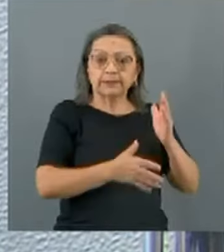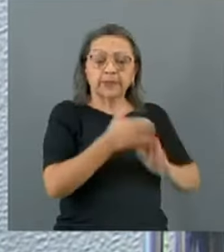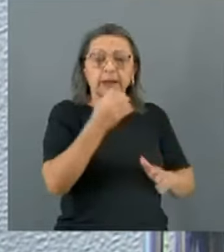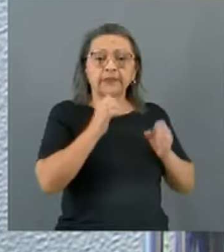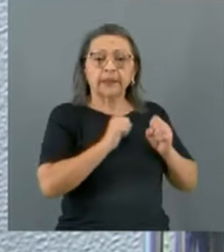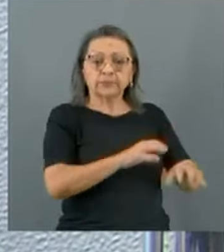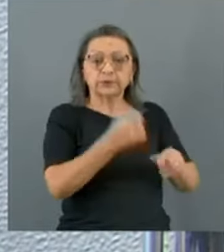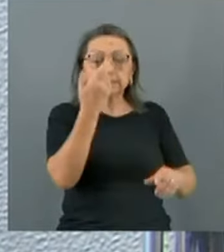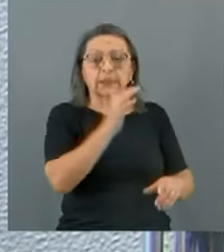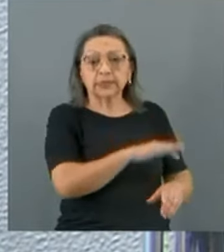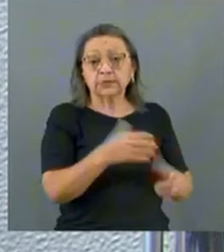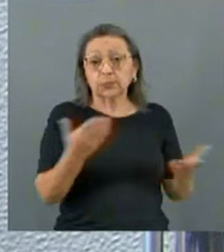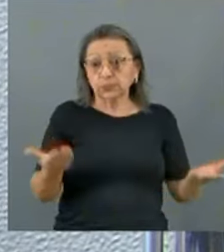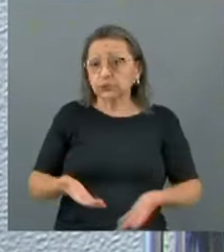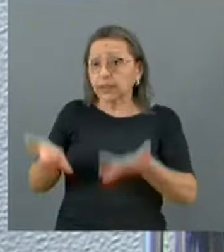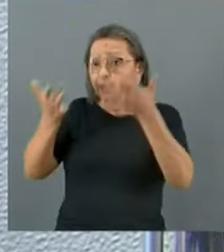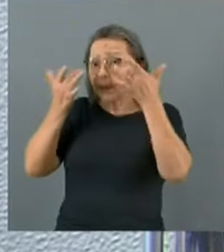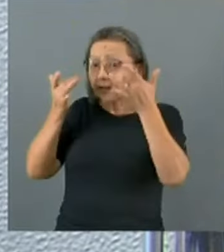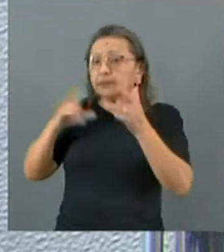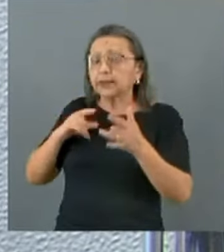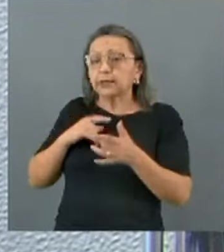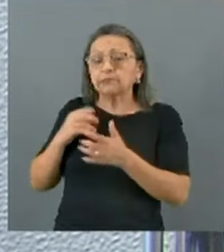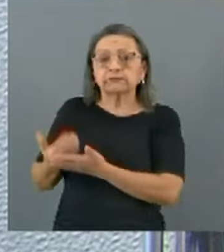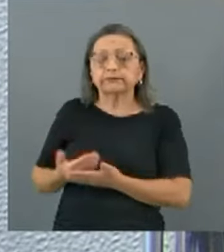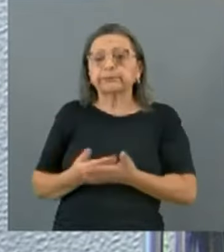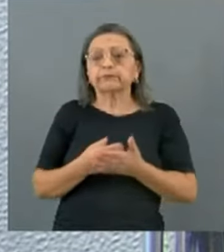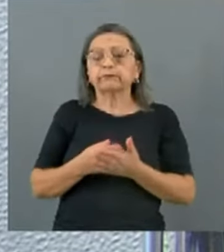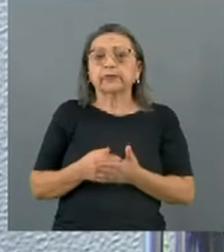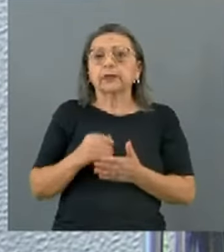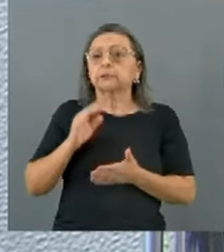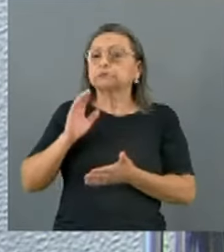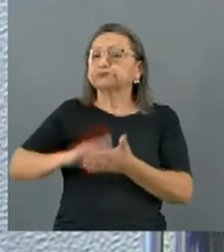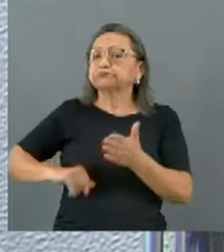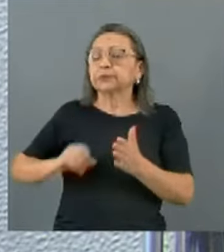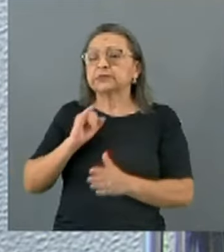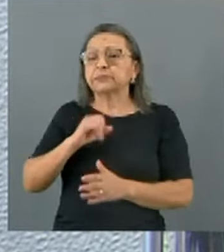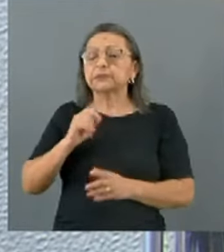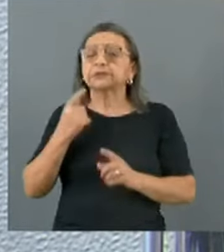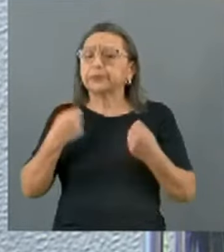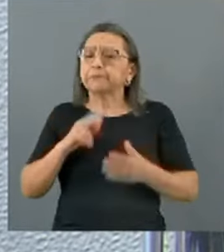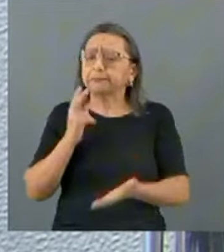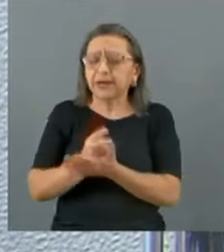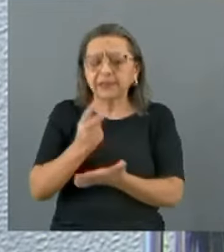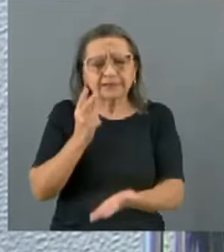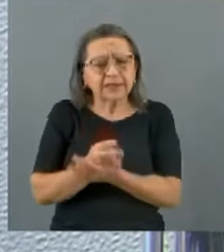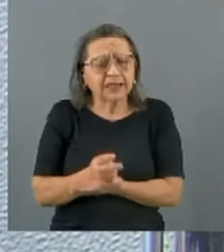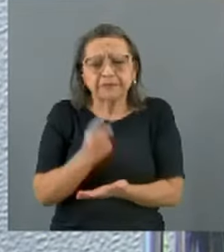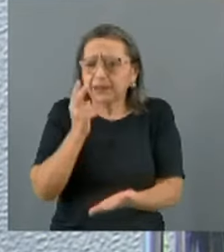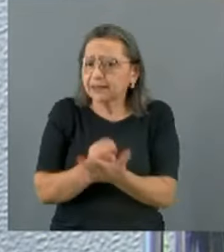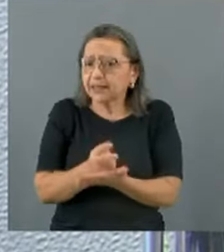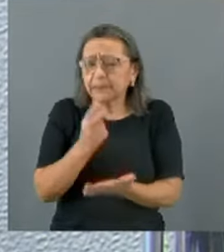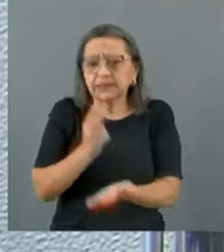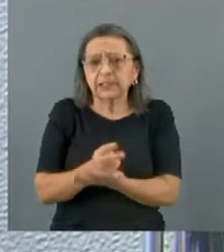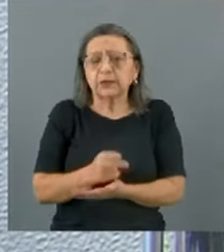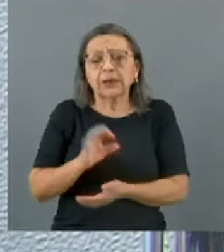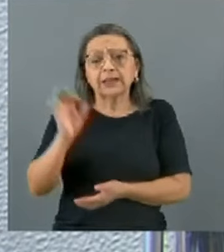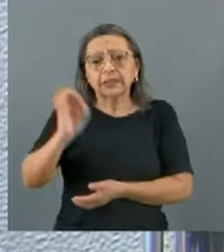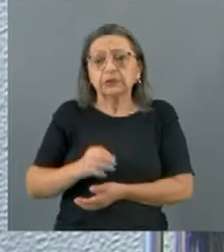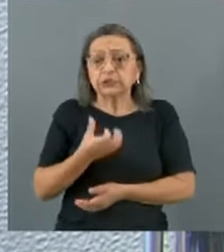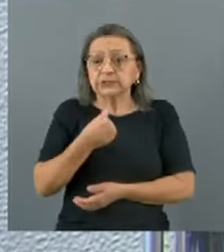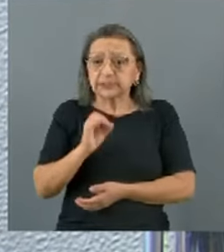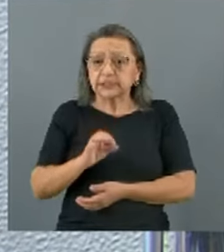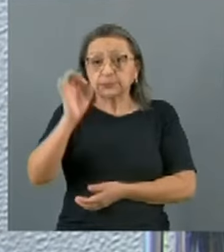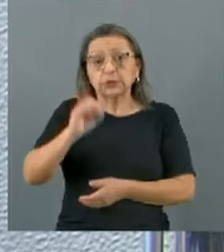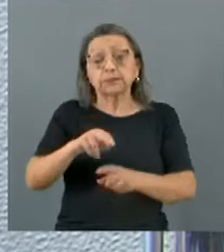Hoje as lentes têm regimes de isenção de ICMS que devem ser mantidos com alíquota diferenciada de 60%. Por isso